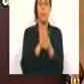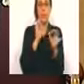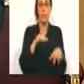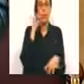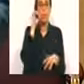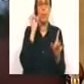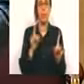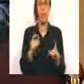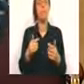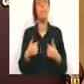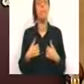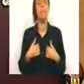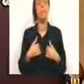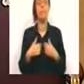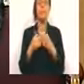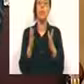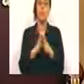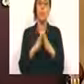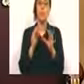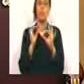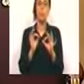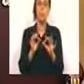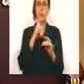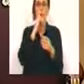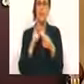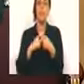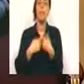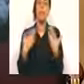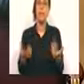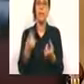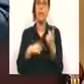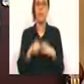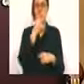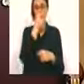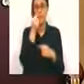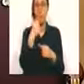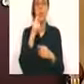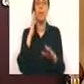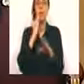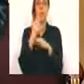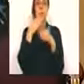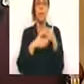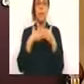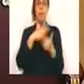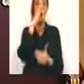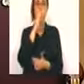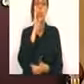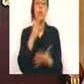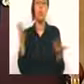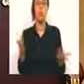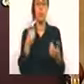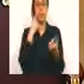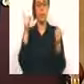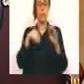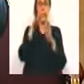fechado, e vamos estar todos do lado dos parceiros, daqueles que têm dito ao longo das últimas semanas ao Governo, essa